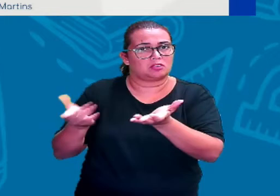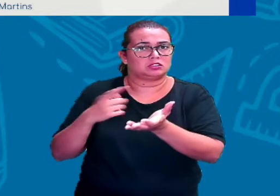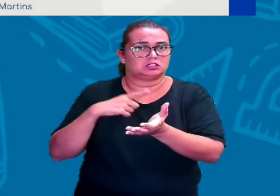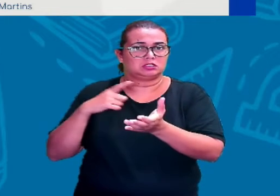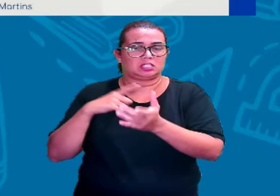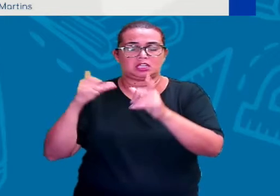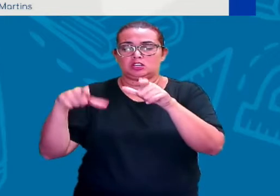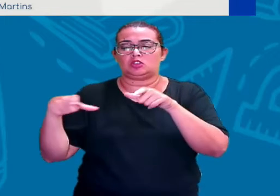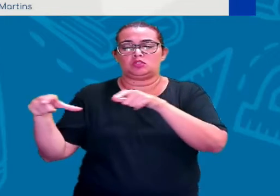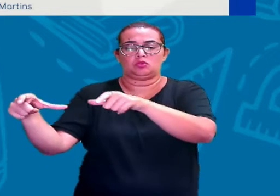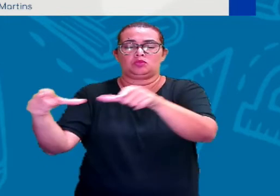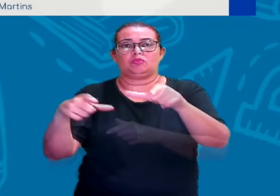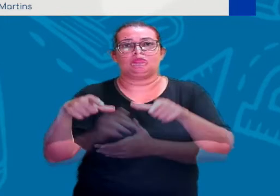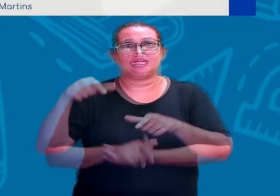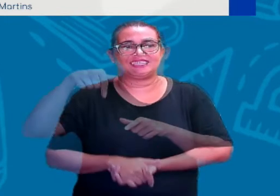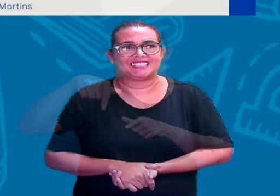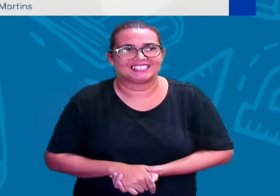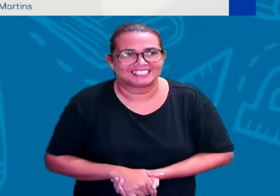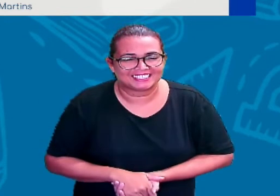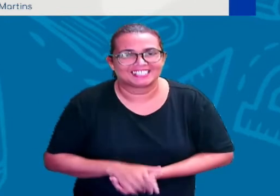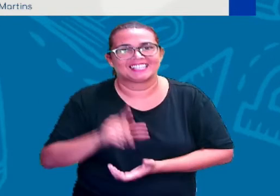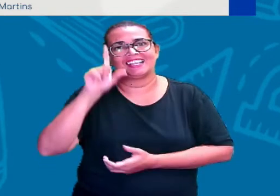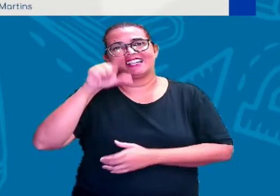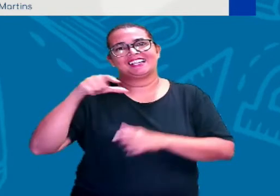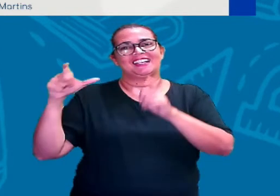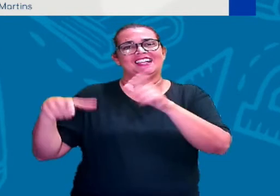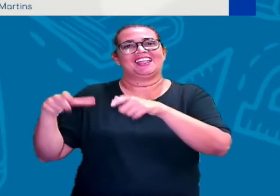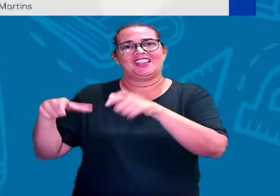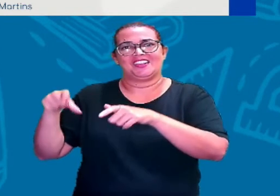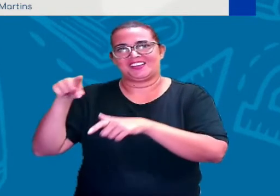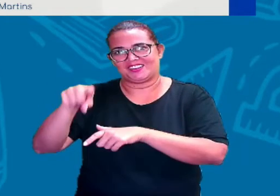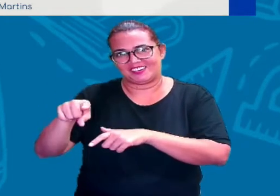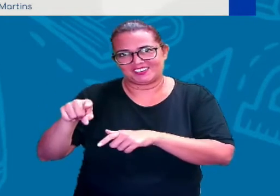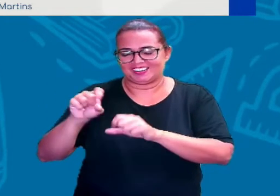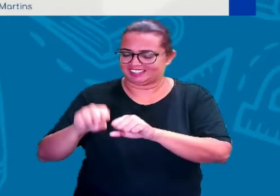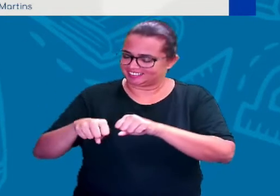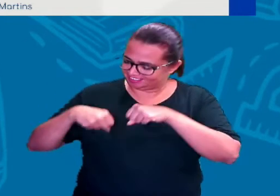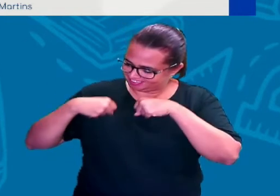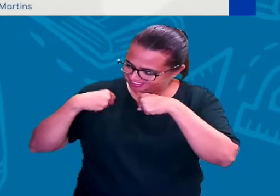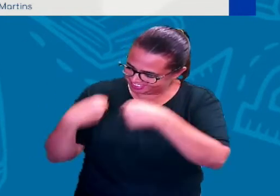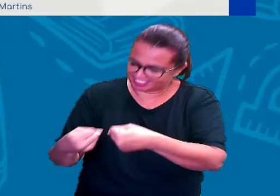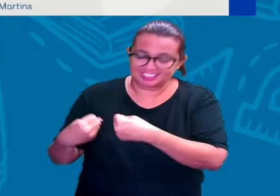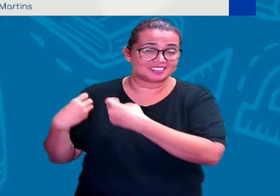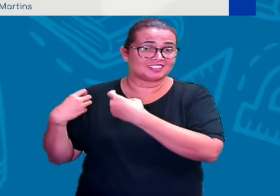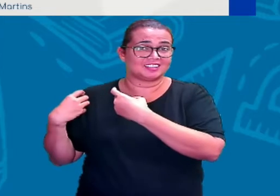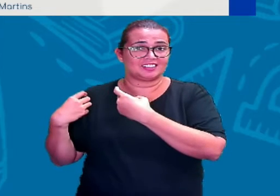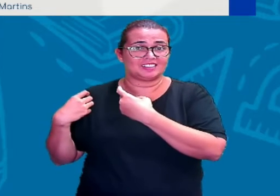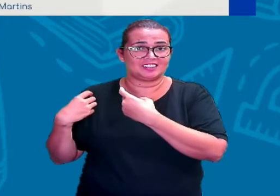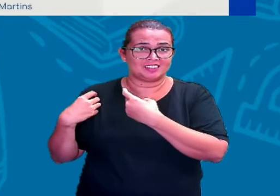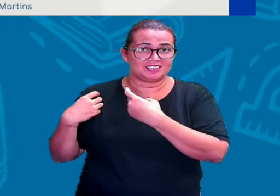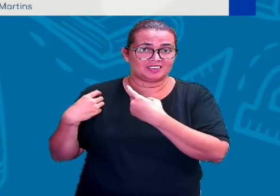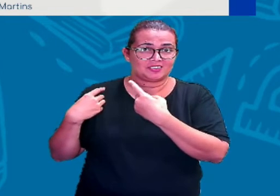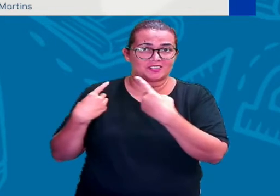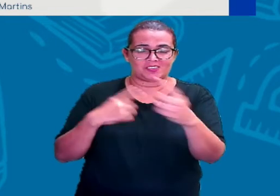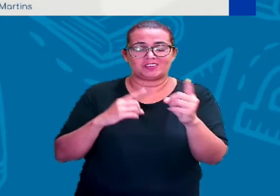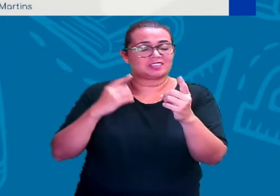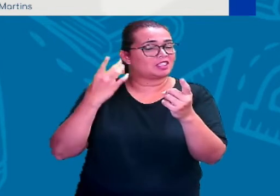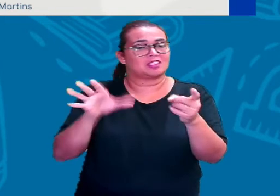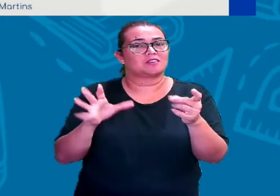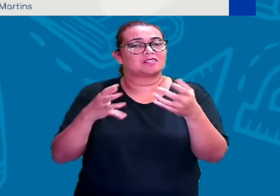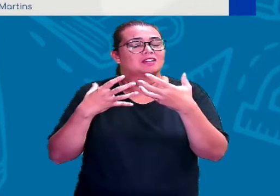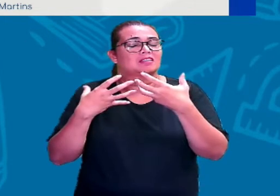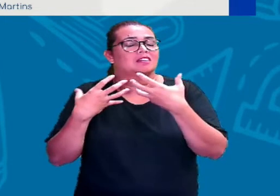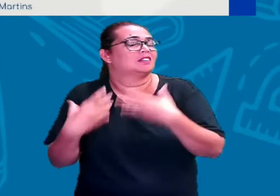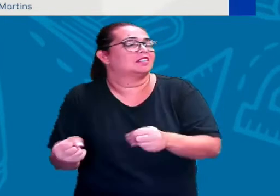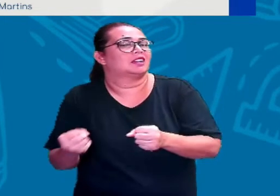temos comunidades quilombolas. É um lugar de resistência e de luta contra o regime de escravidão, né?